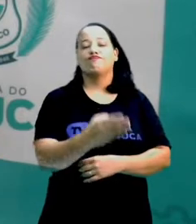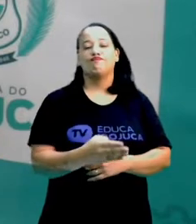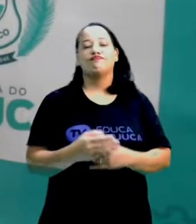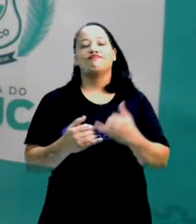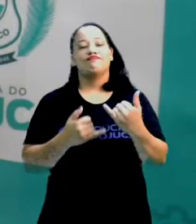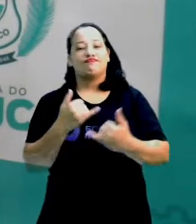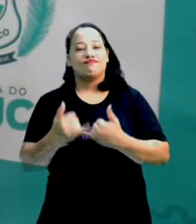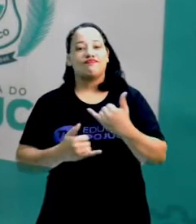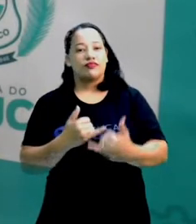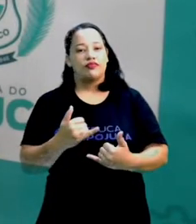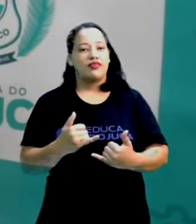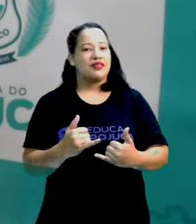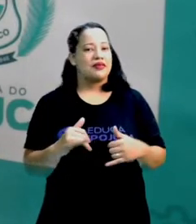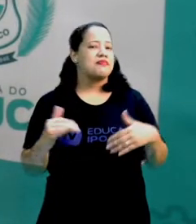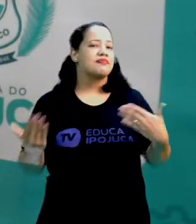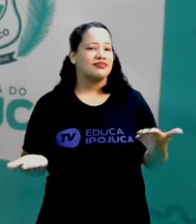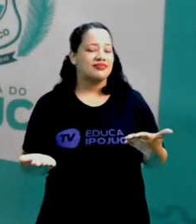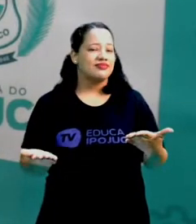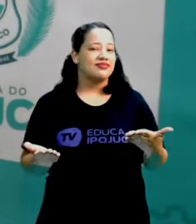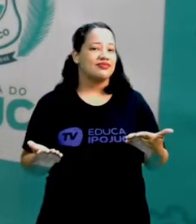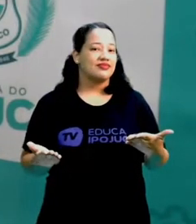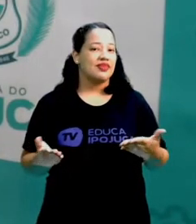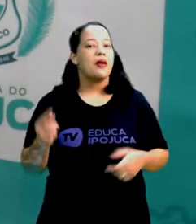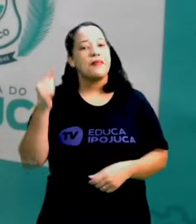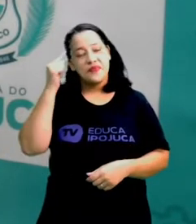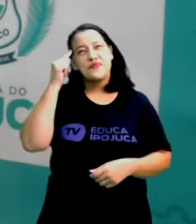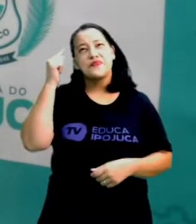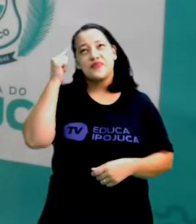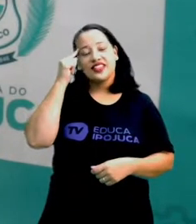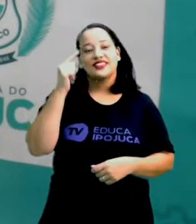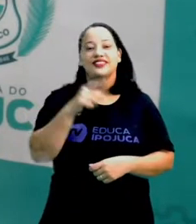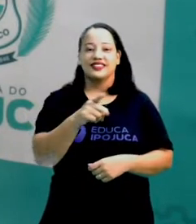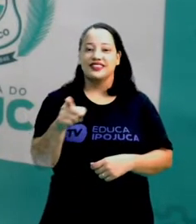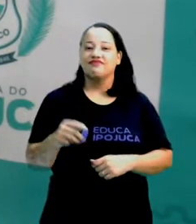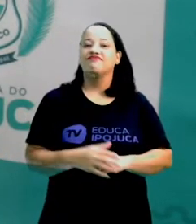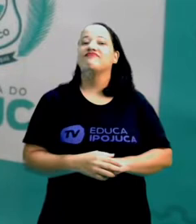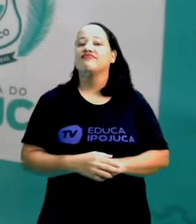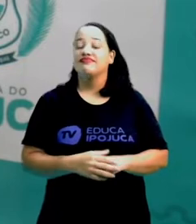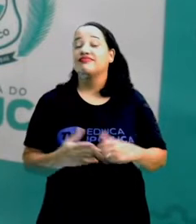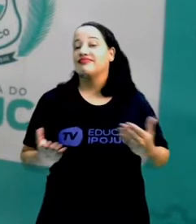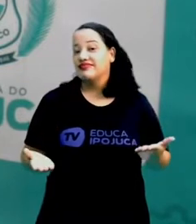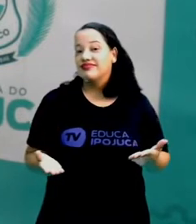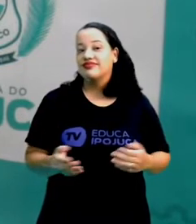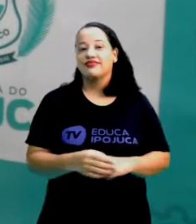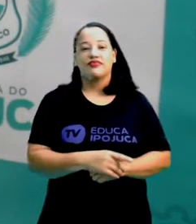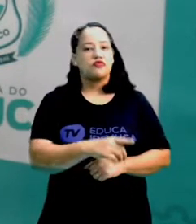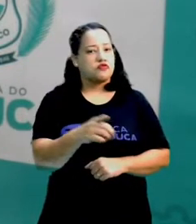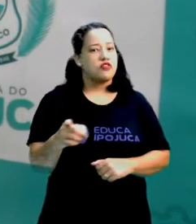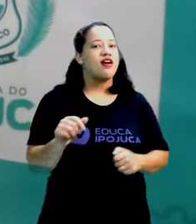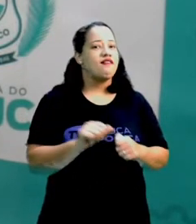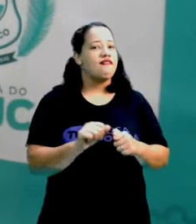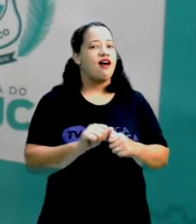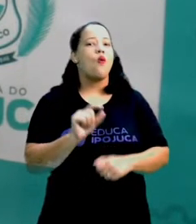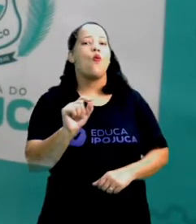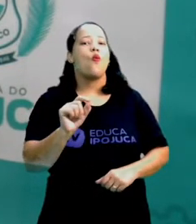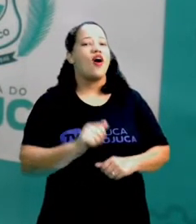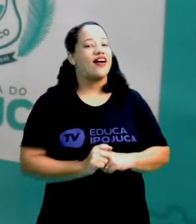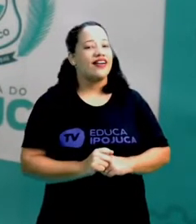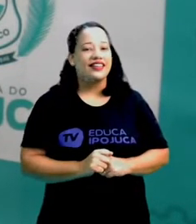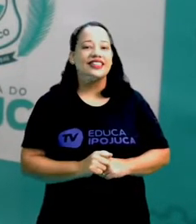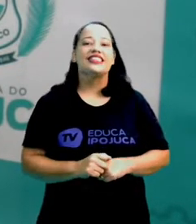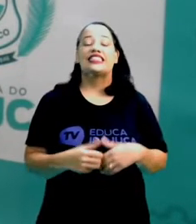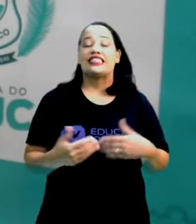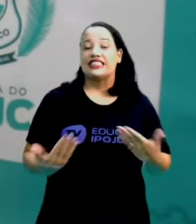isso? O que mais vocês fazem? Parem para pensar. E aí? Quais são as atividades que vocês